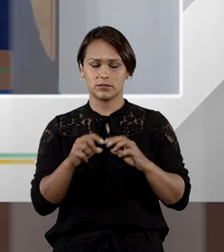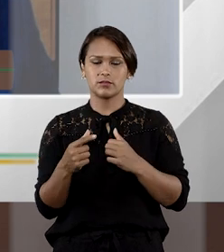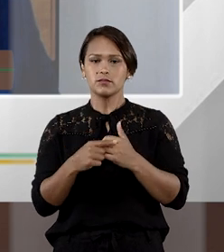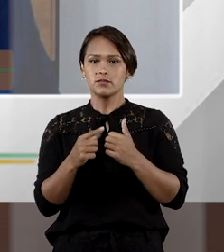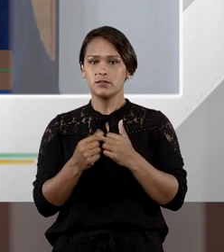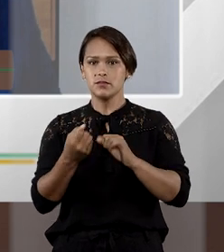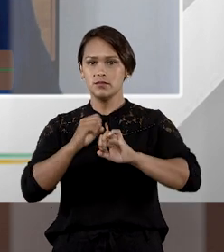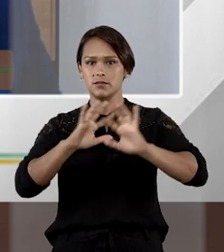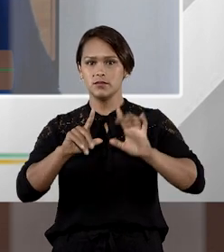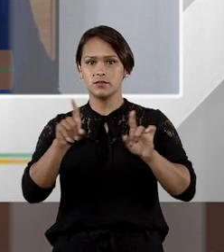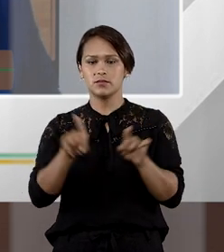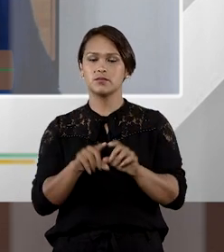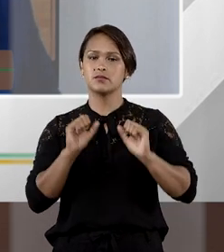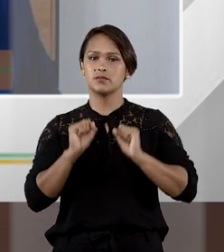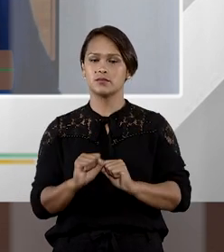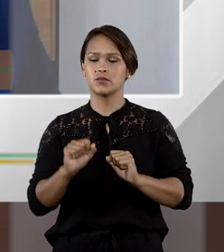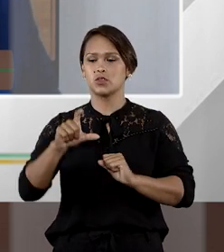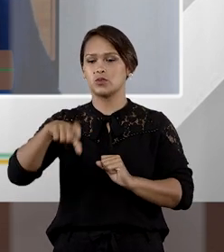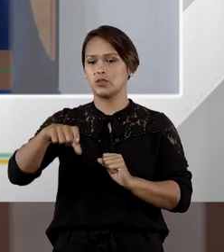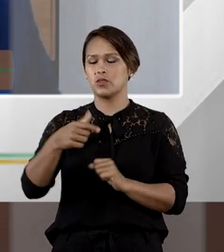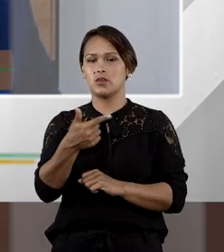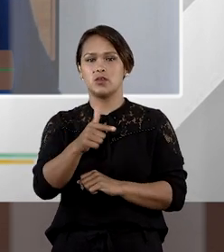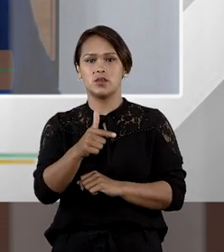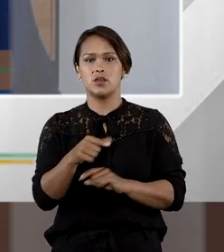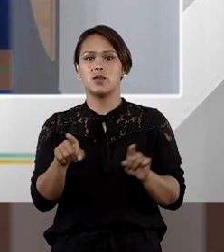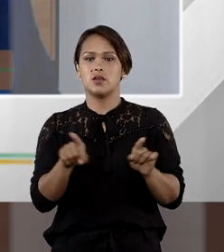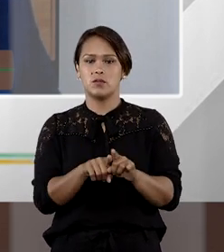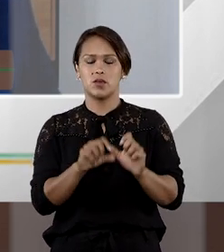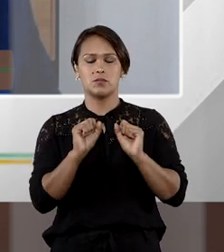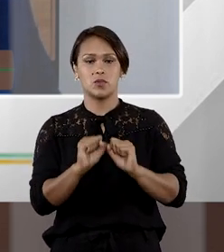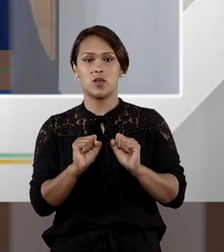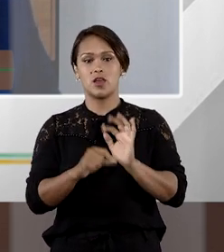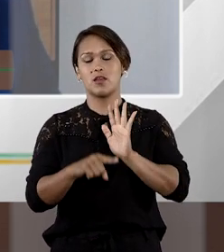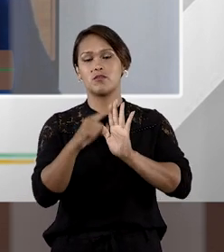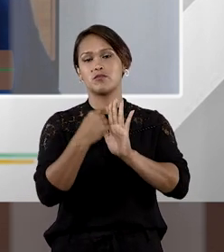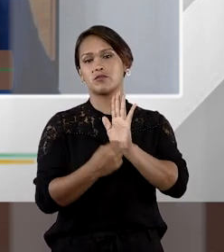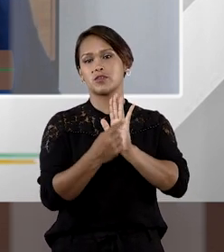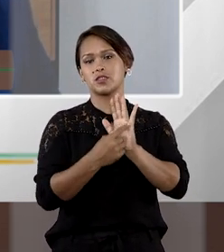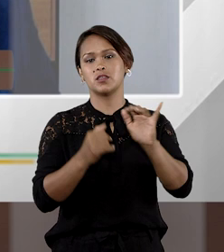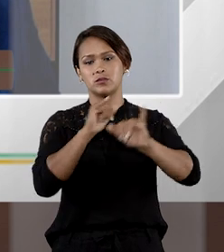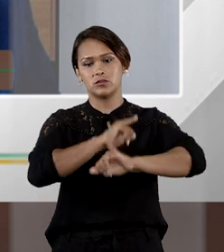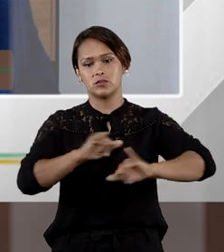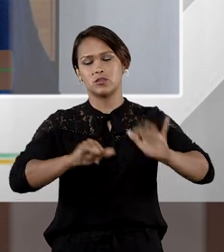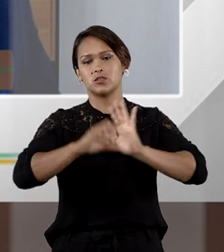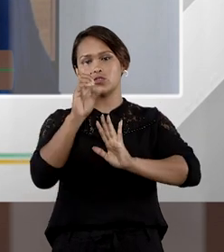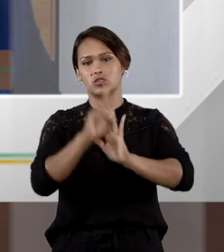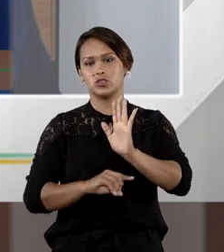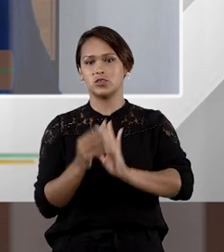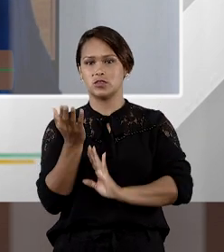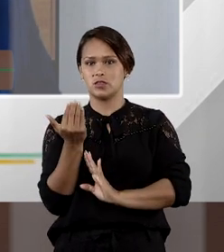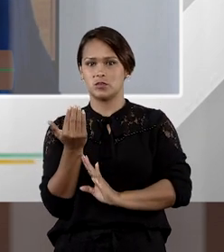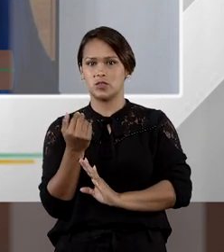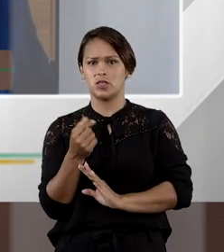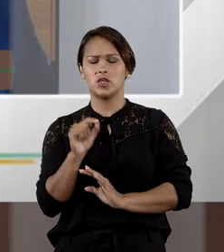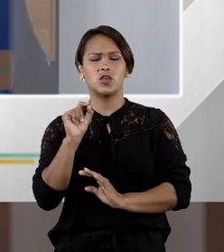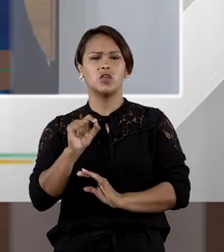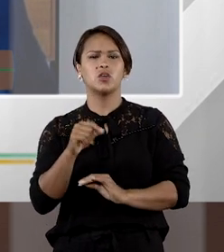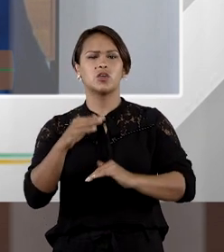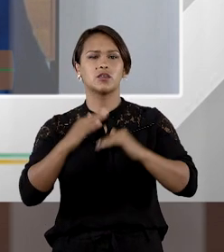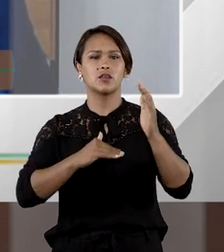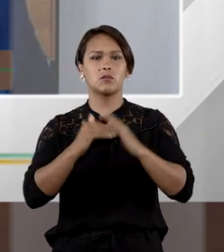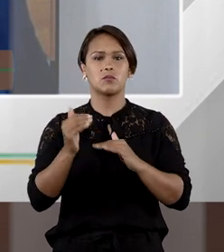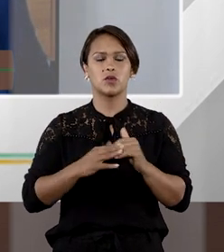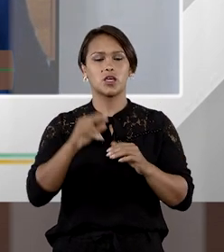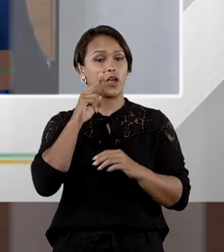artigo é claro. Pode o credor não exercer, porém lhe é vedado renunciar o direito a alimentos. E o que se vê na